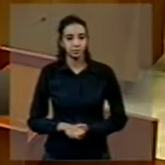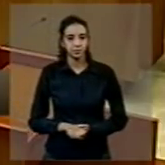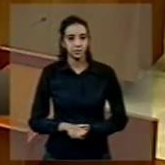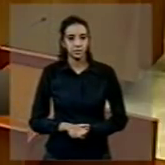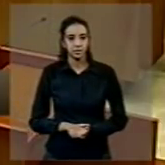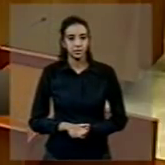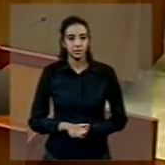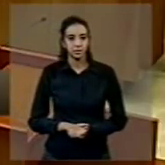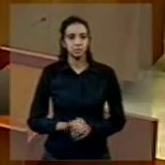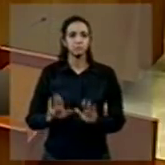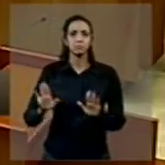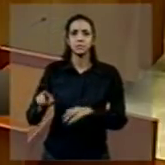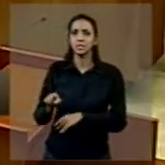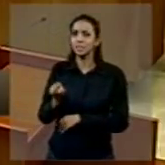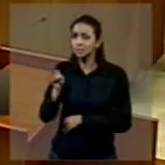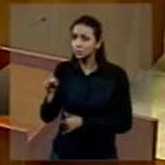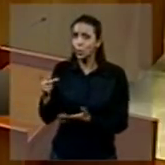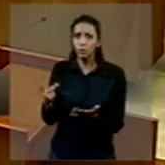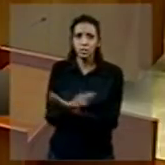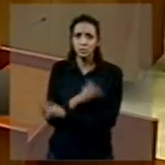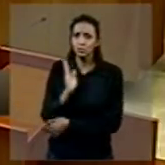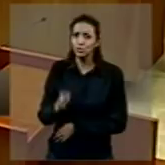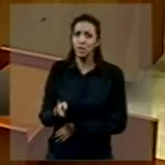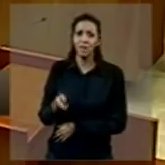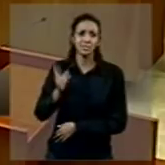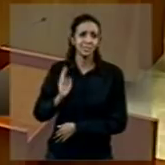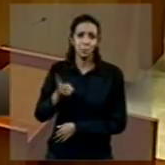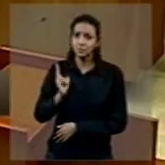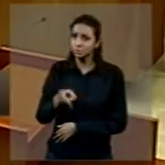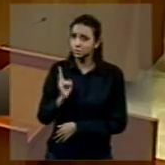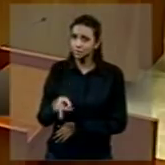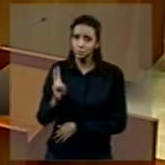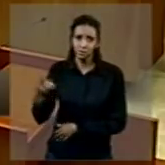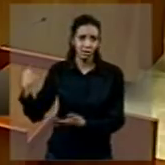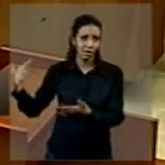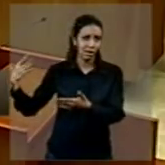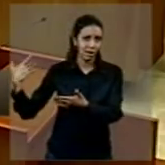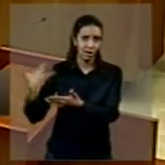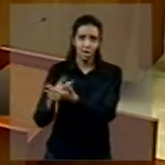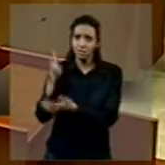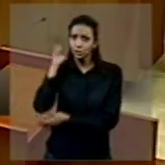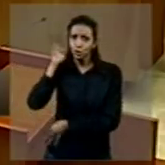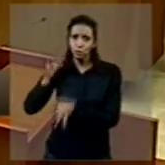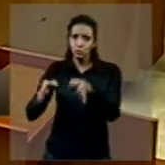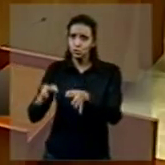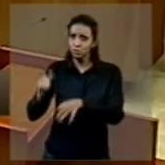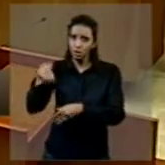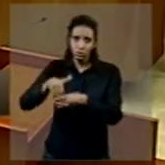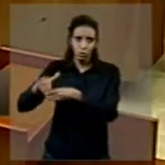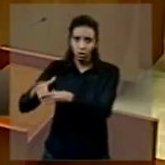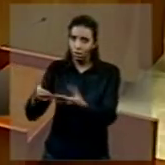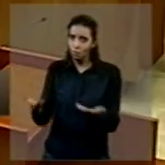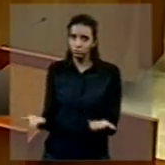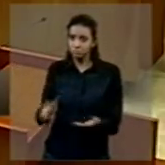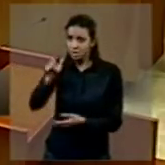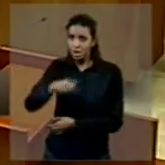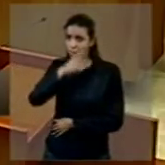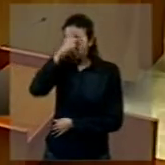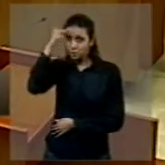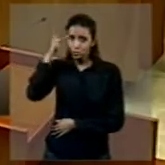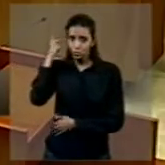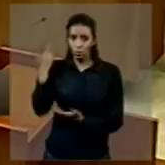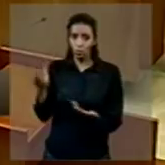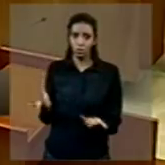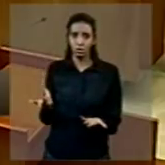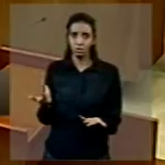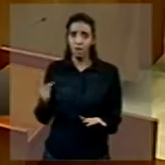Vossa Excelência, isso já foi feito inúmeras vezes ao longo da história da Justiça Eleitoral. O eleitor, nós julgamos isso